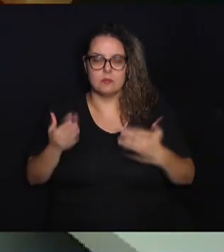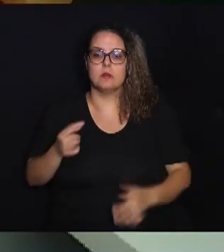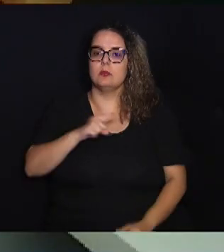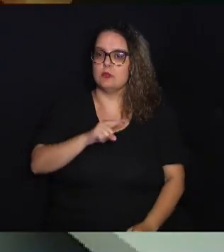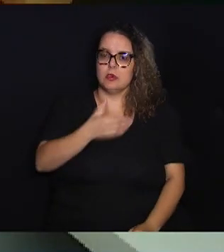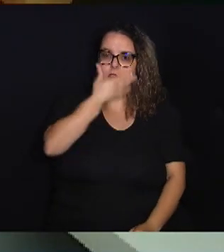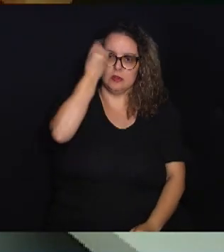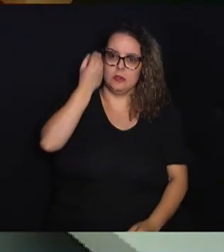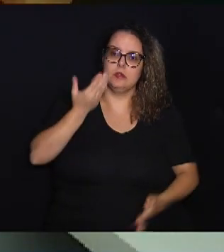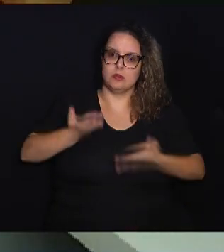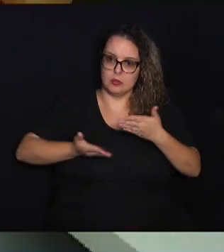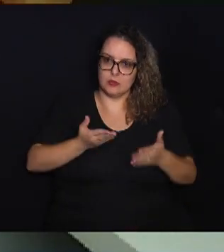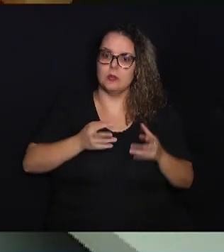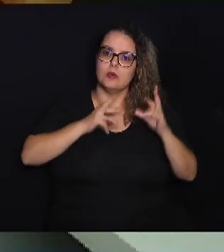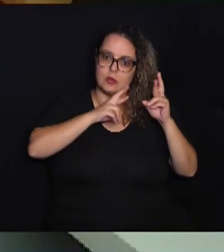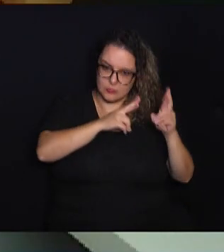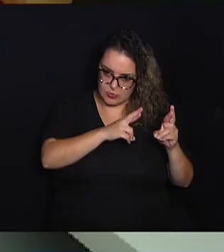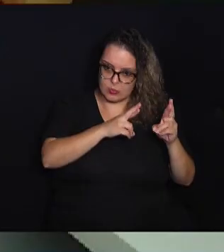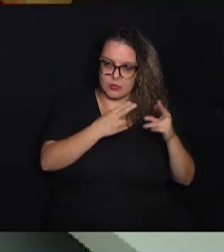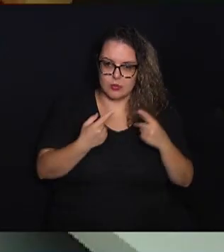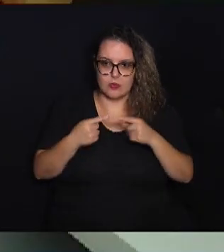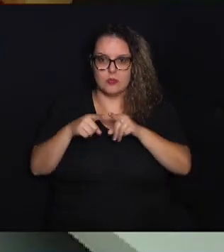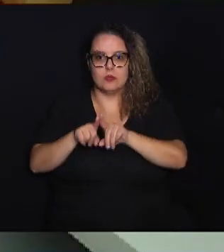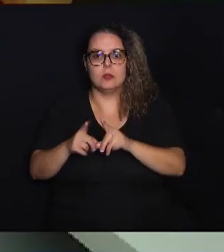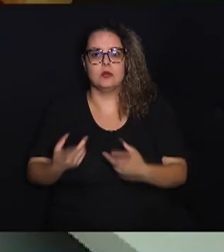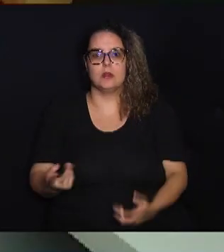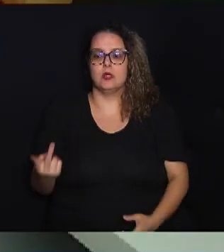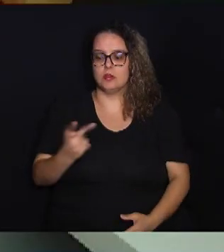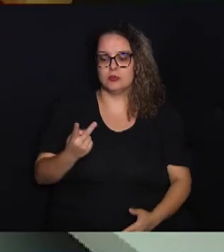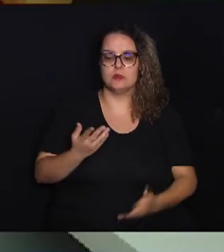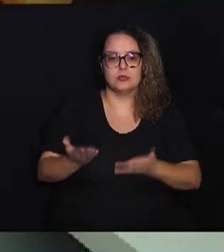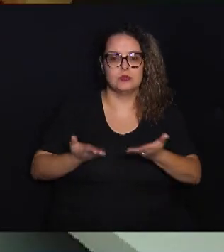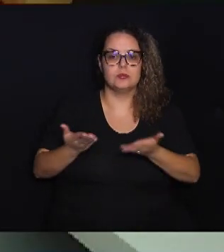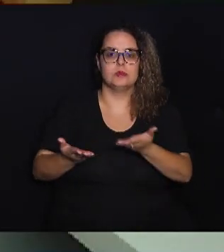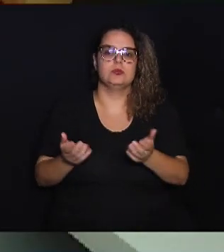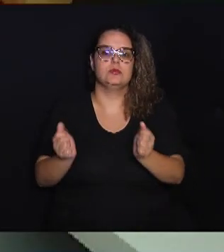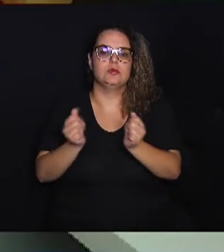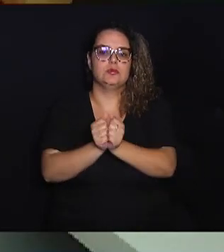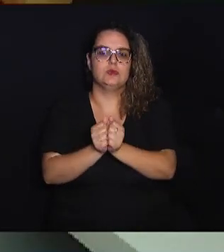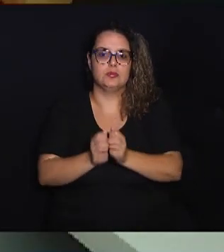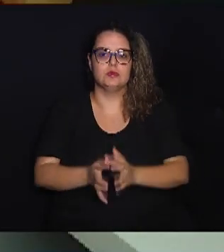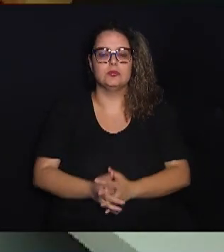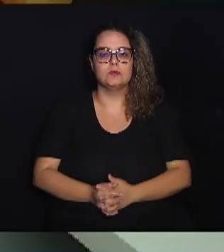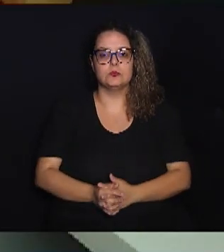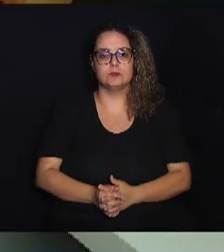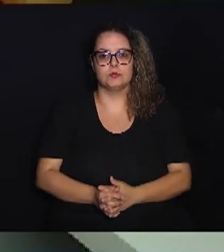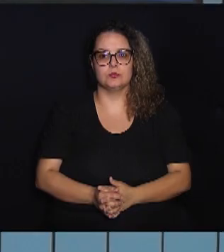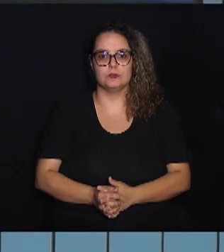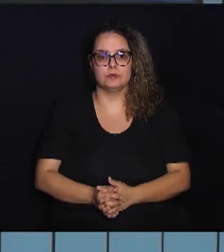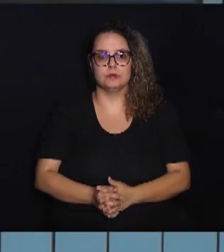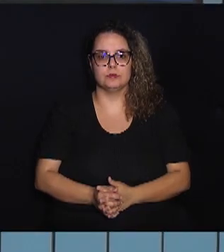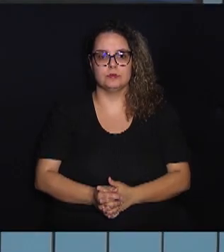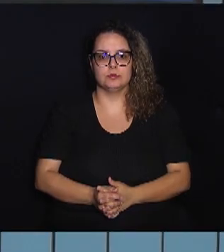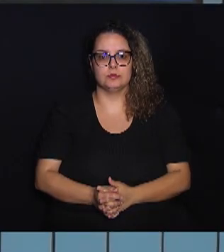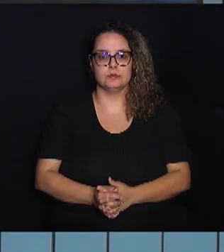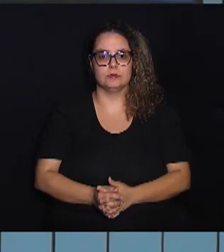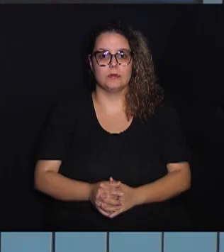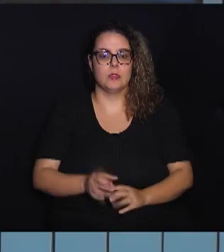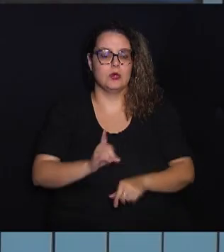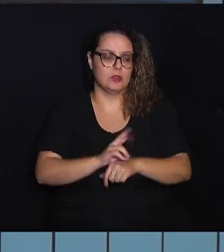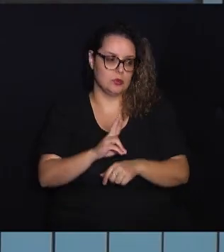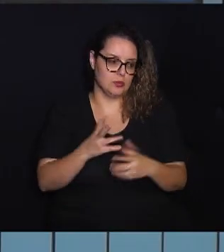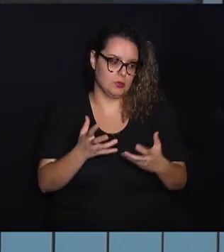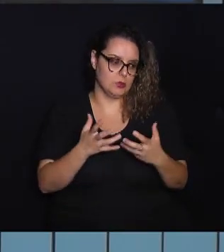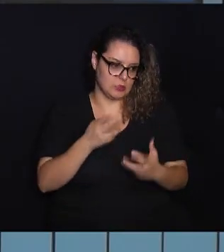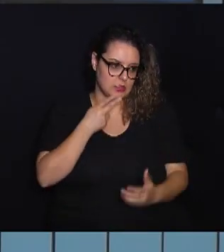de tratar o sono em paralelo. As duas coisas têm que ser tratadas de forma conjunta. Doutor, eu queria até